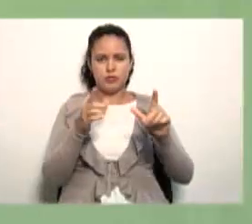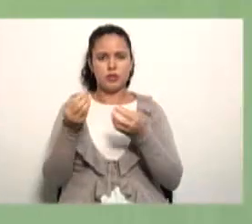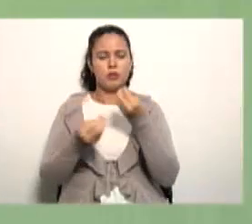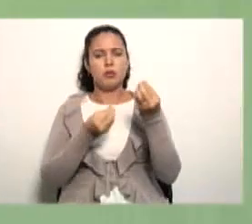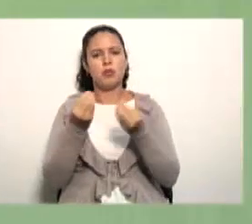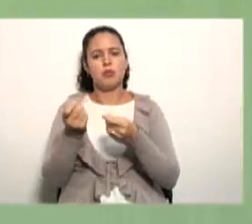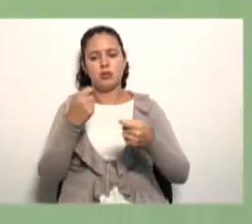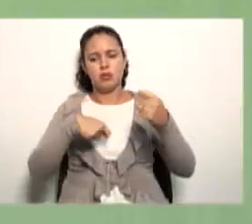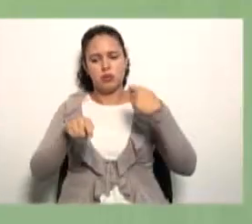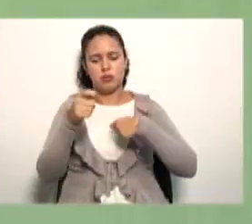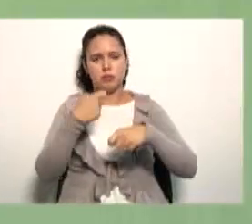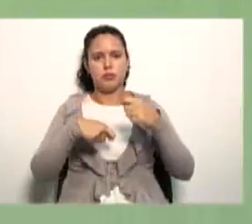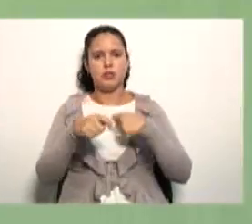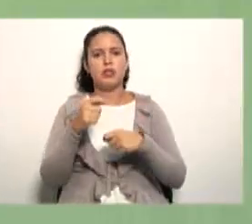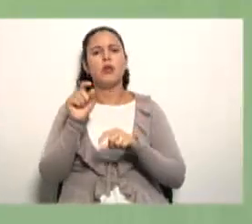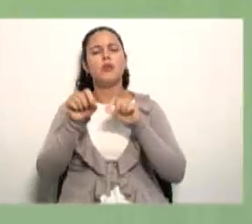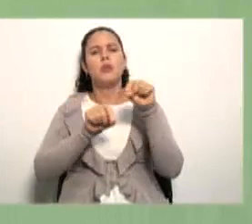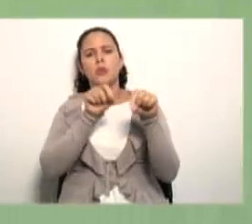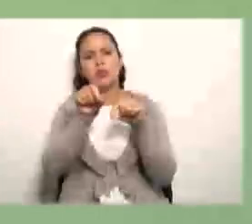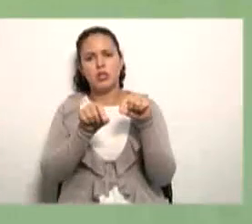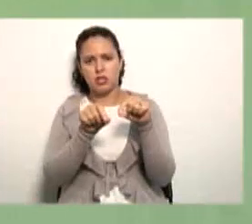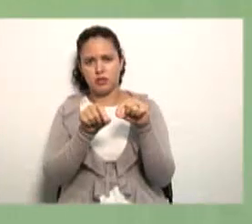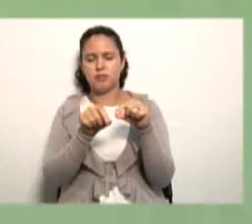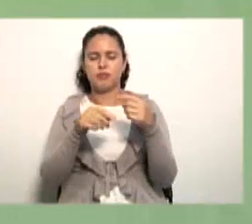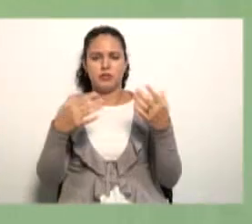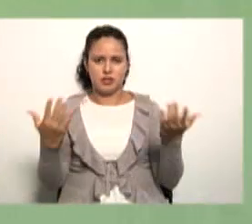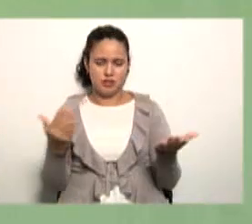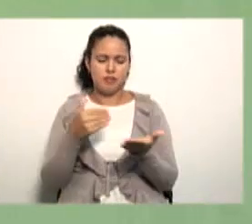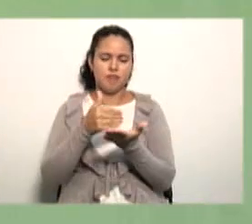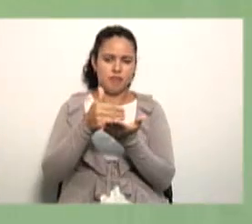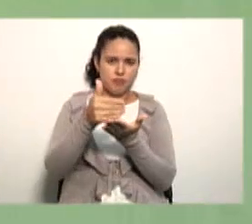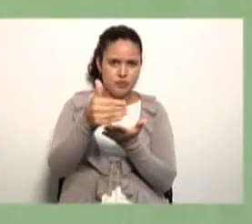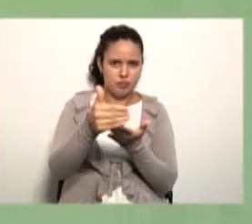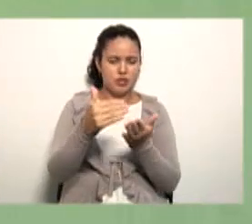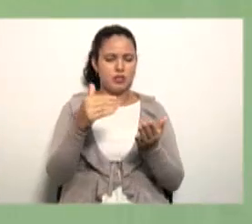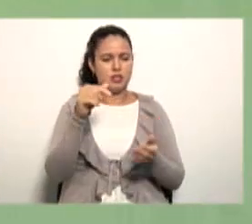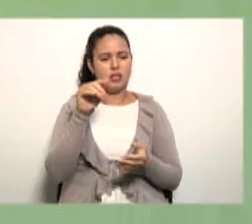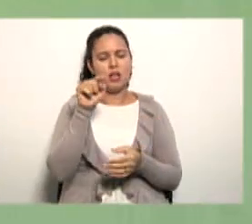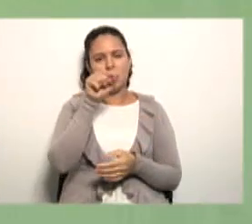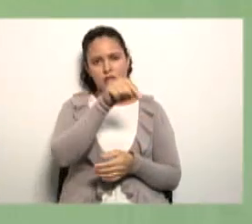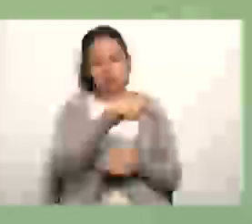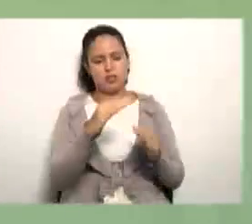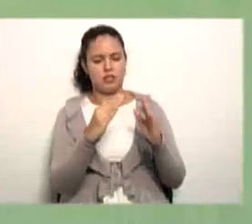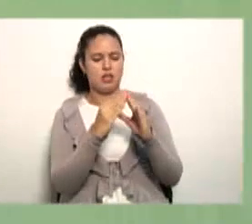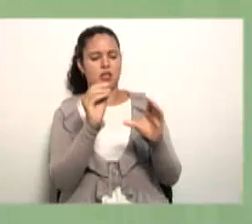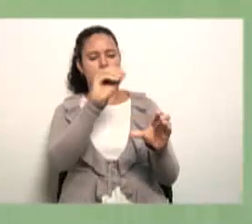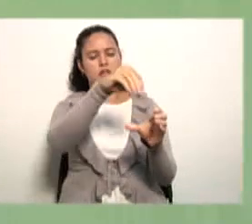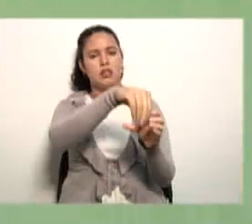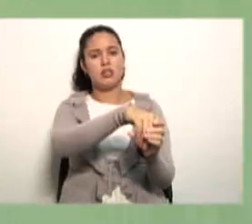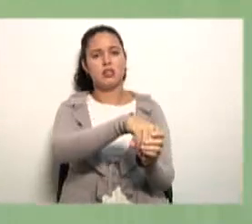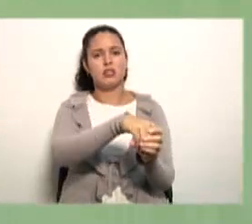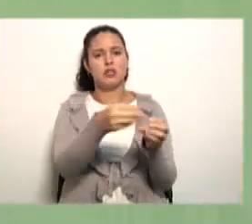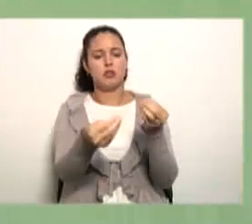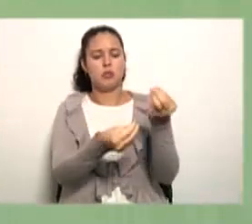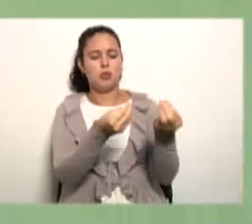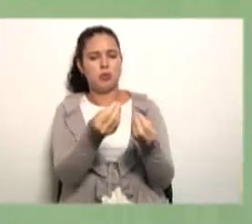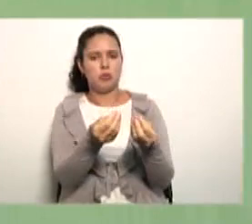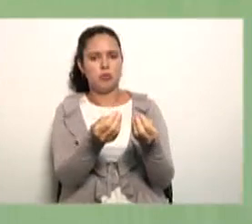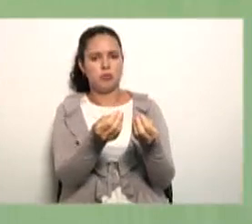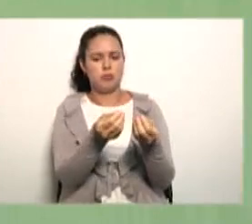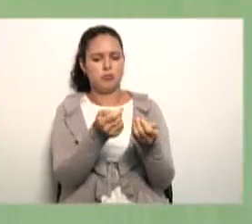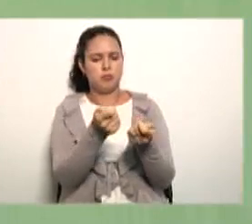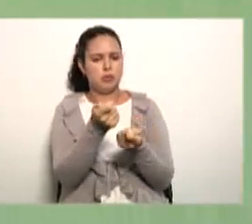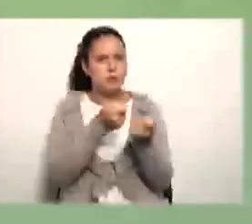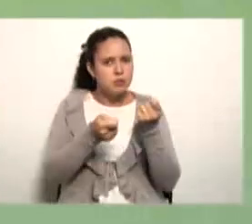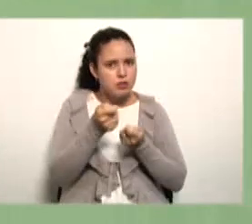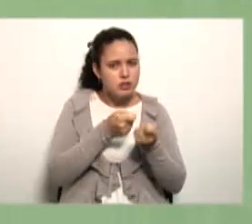alunos trouxeram, né? Economia, ela vem dessa questão da organização da casa, da economia na casa. A etimologia da palavra economia, ela vem